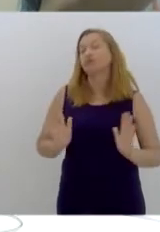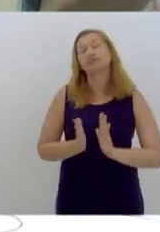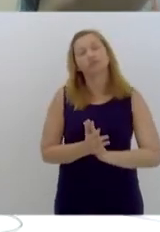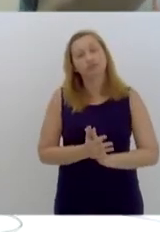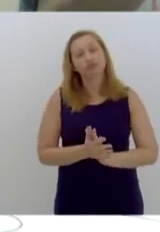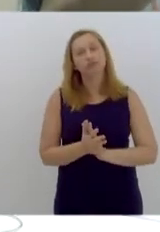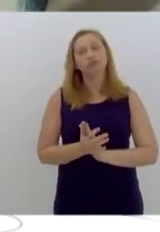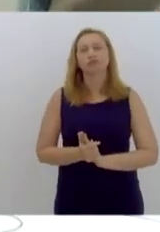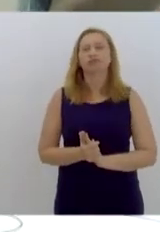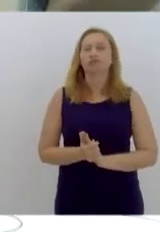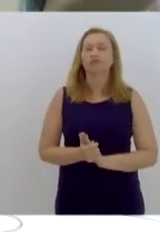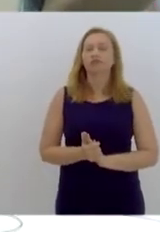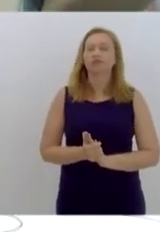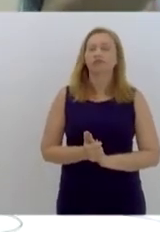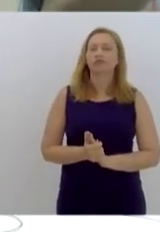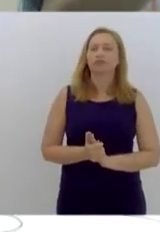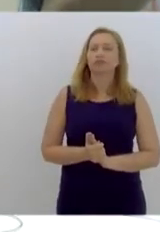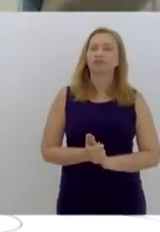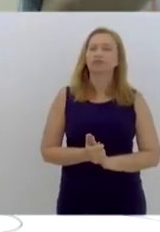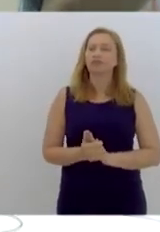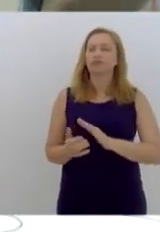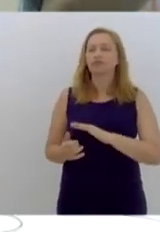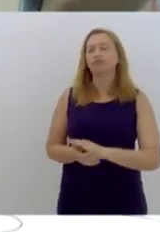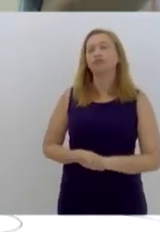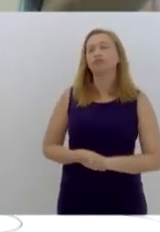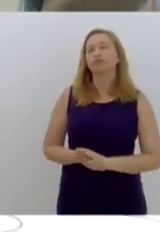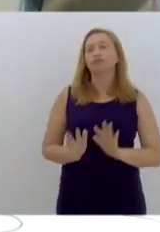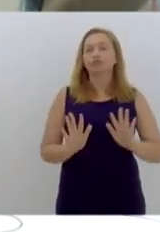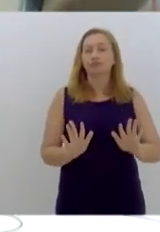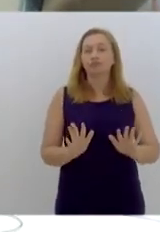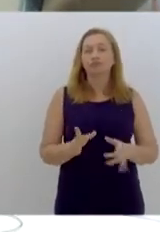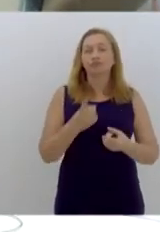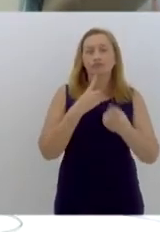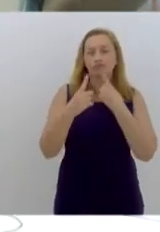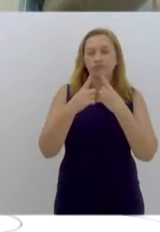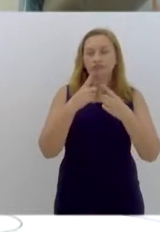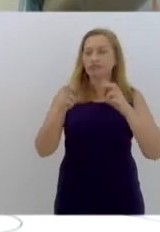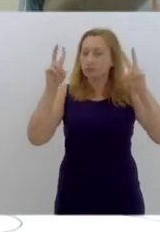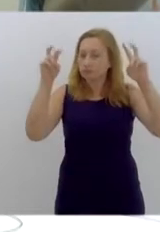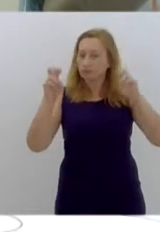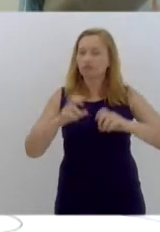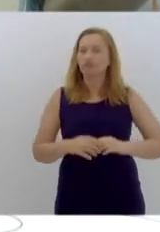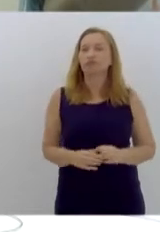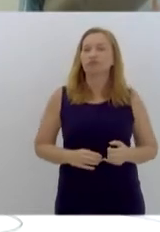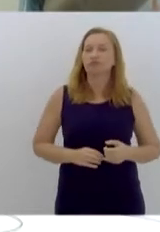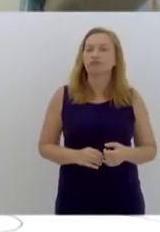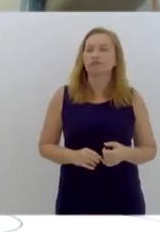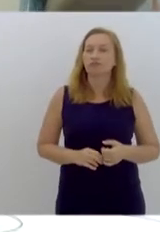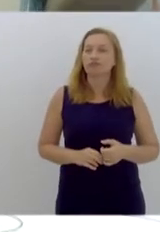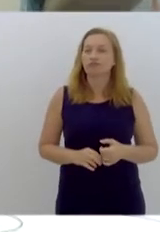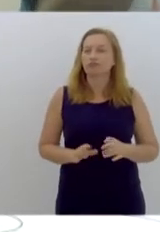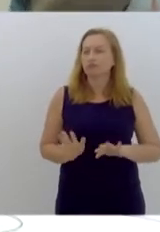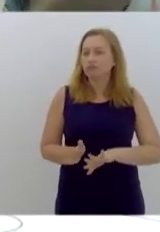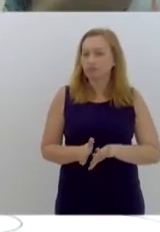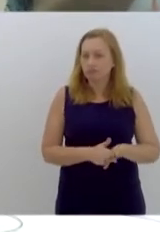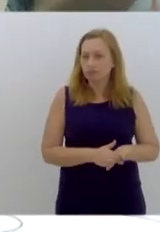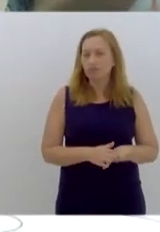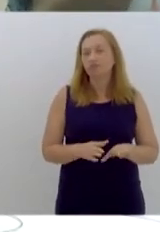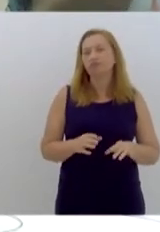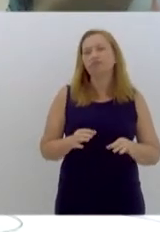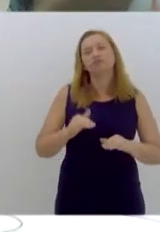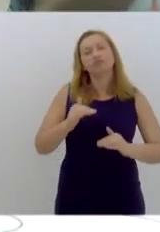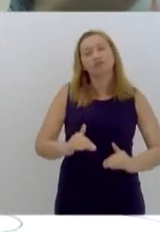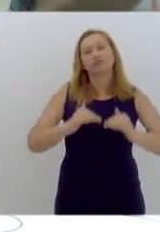institucional do nosso país. O âmbito de discutir essa questão está vencido, que foi no